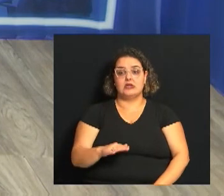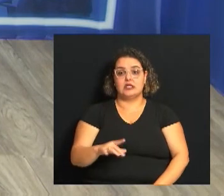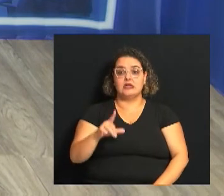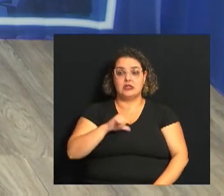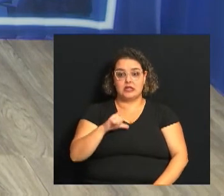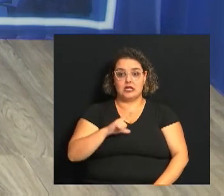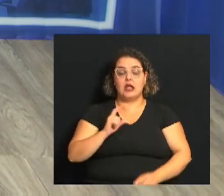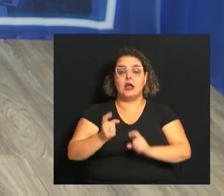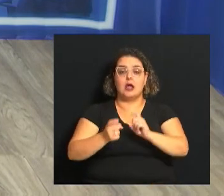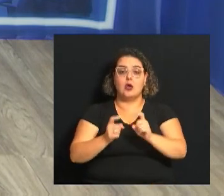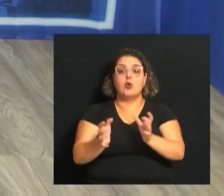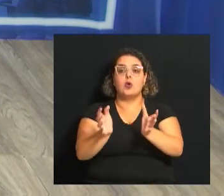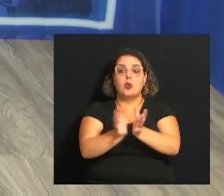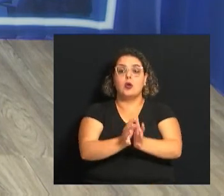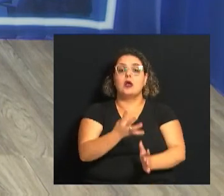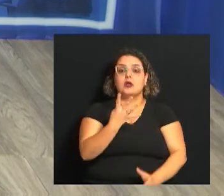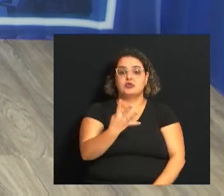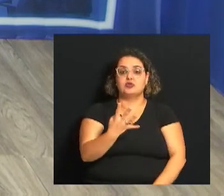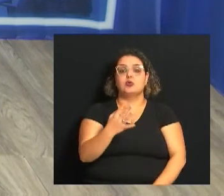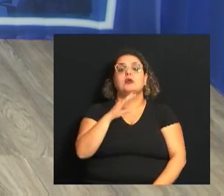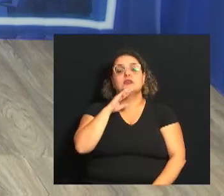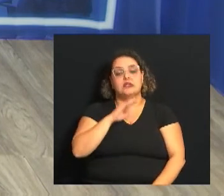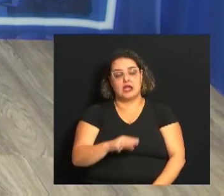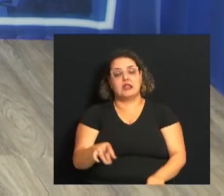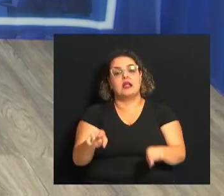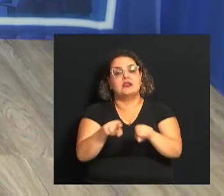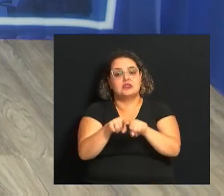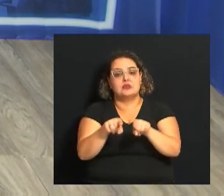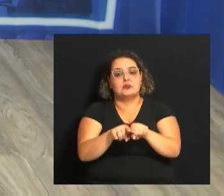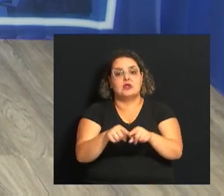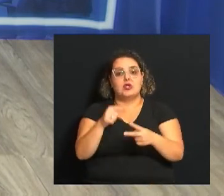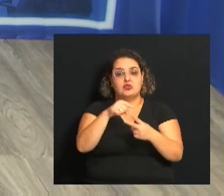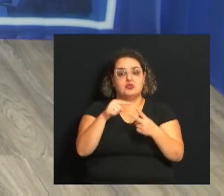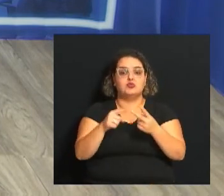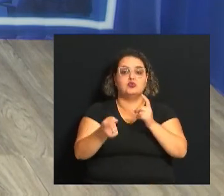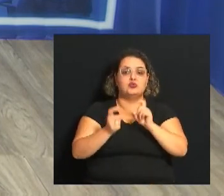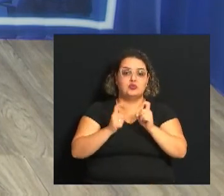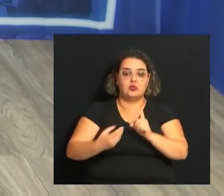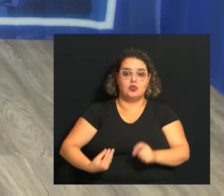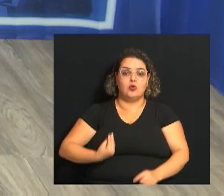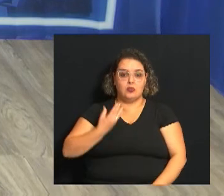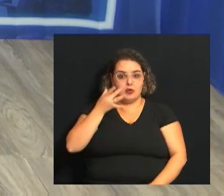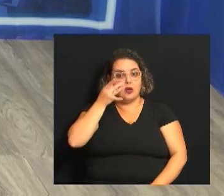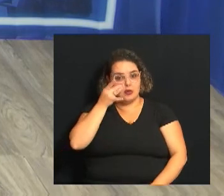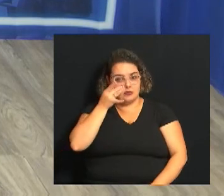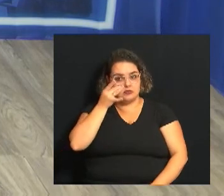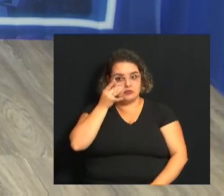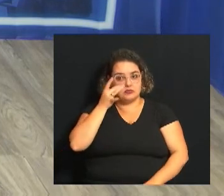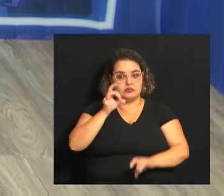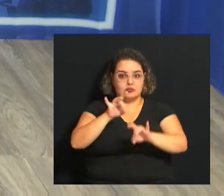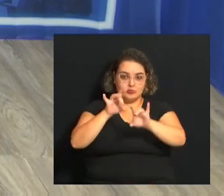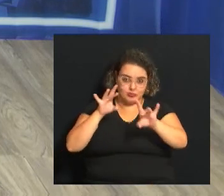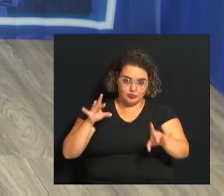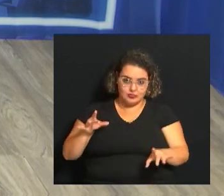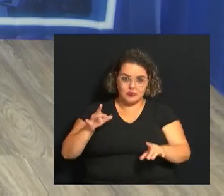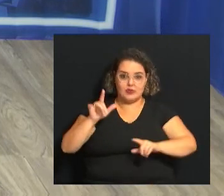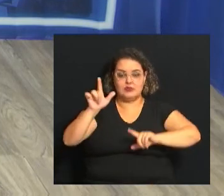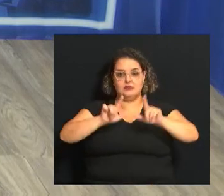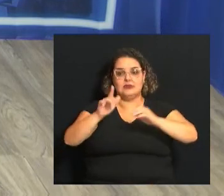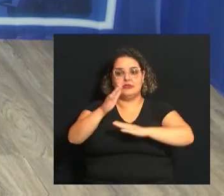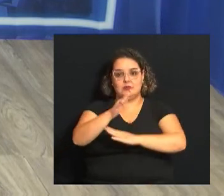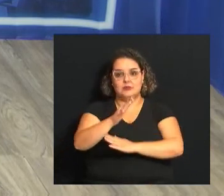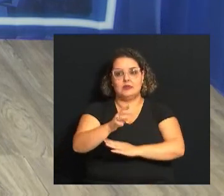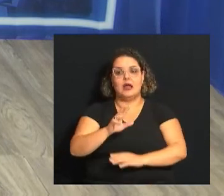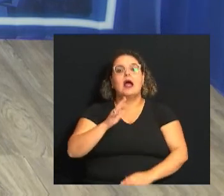reunião de comissão, às 4 horas da tarde também, então 2 reuniões ao vivo com transmissão da TV Câmara Campinas, e nos vemos